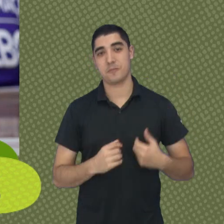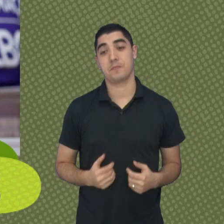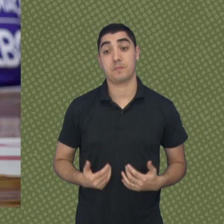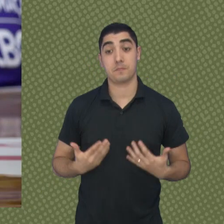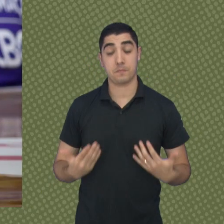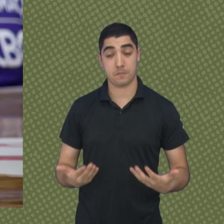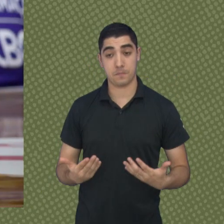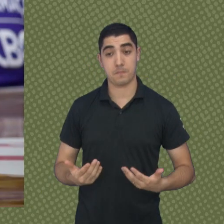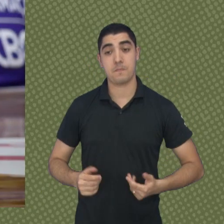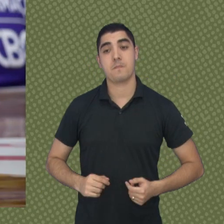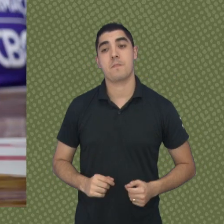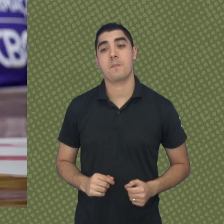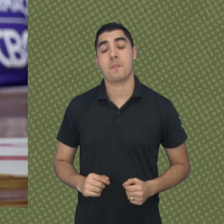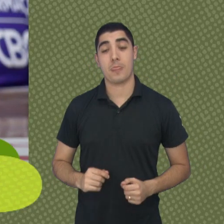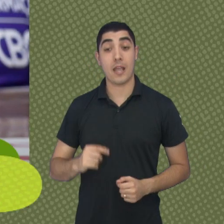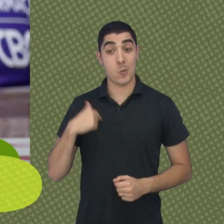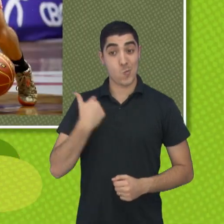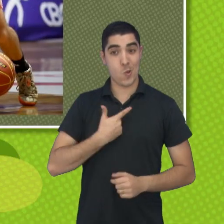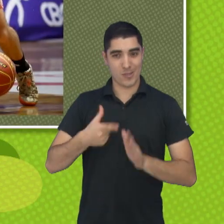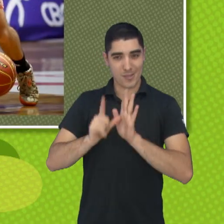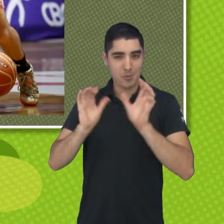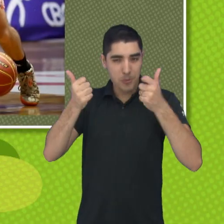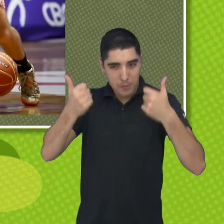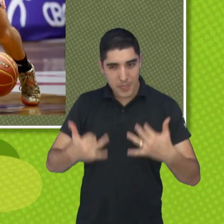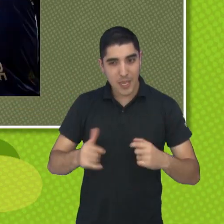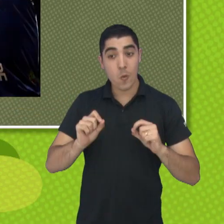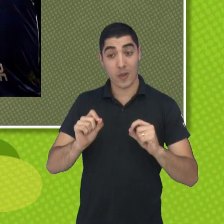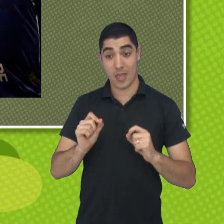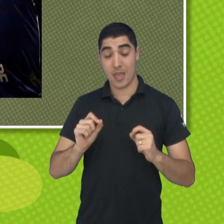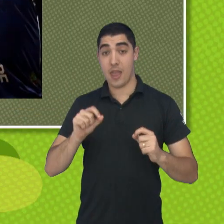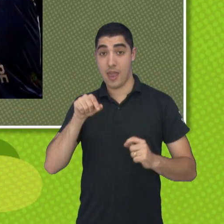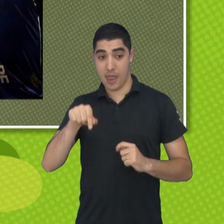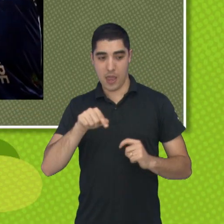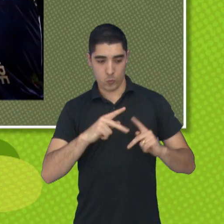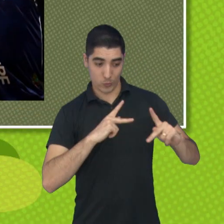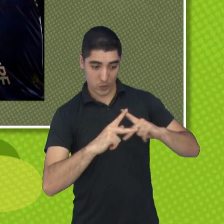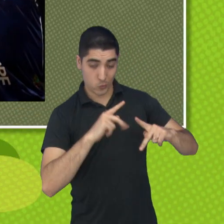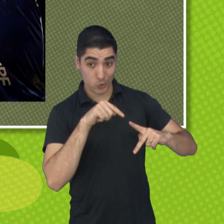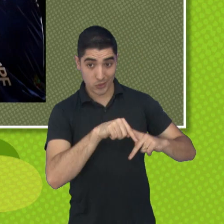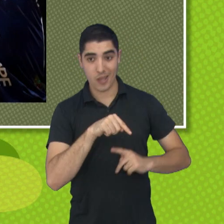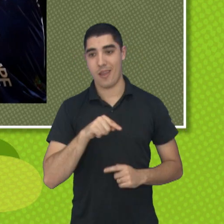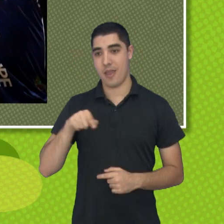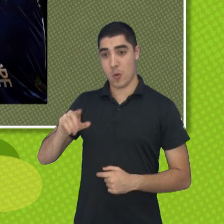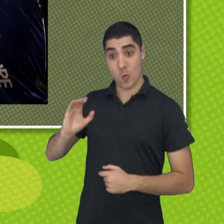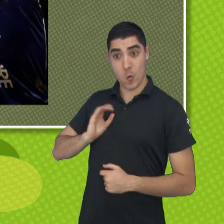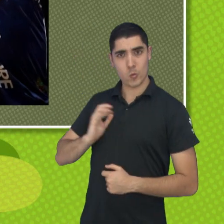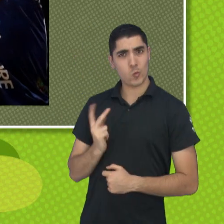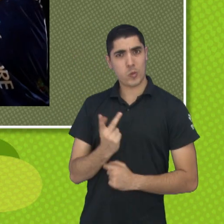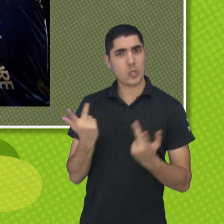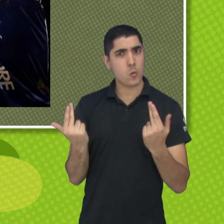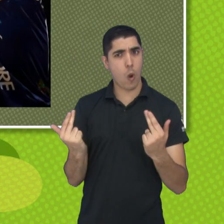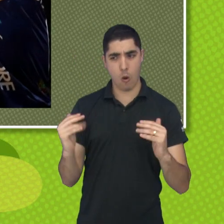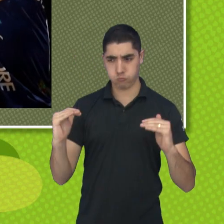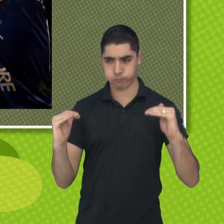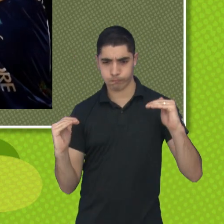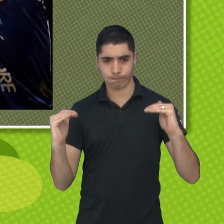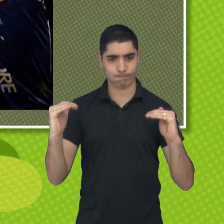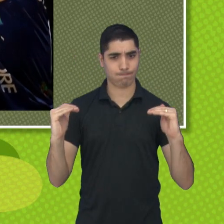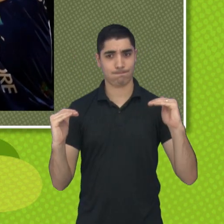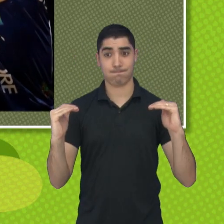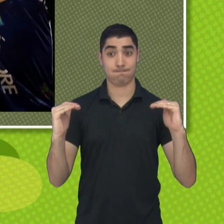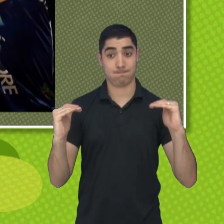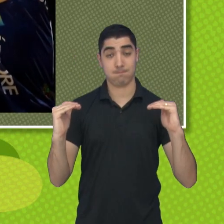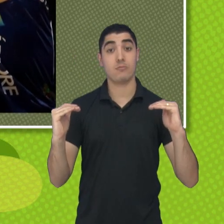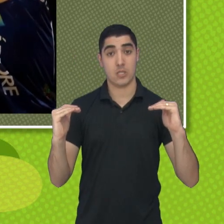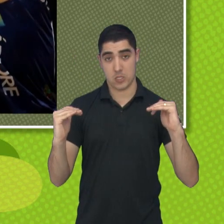A gente falava aqui que os times eram bem iguais, né? Seria um confronto bastante igual, como se mostrou, né? Um